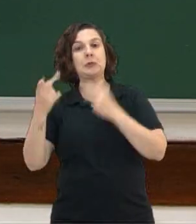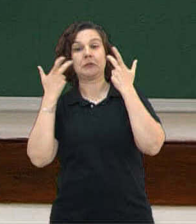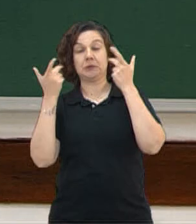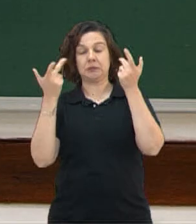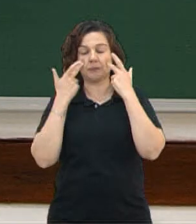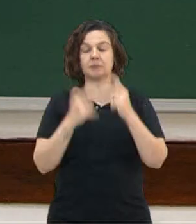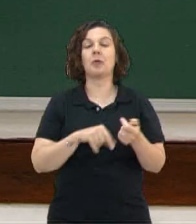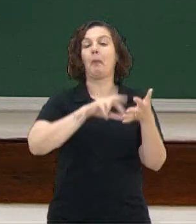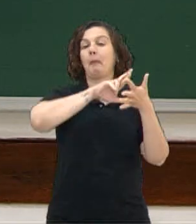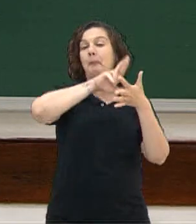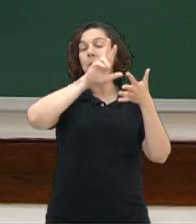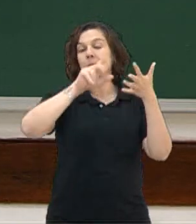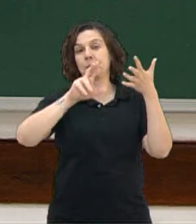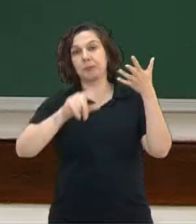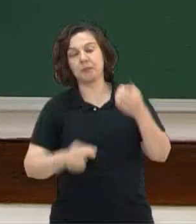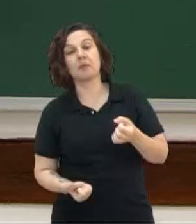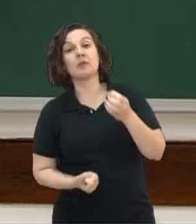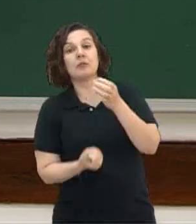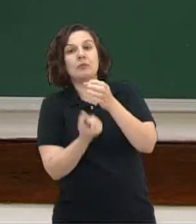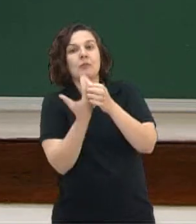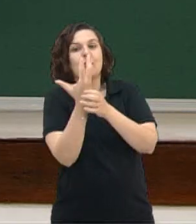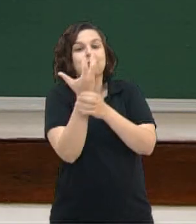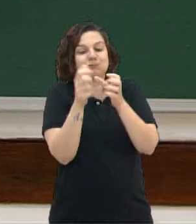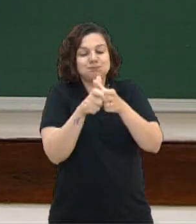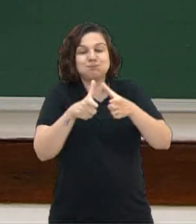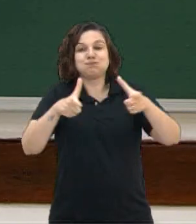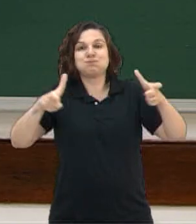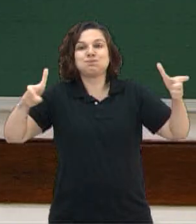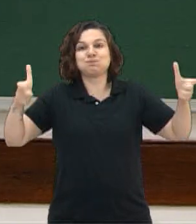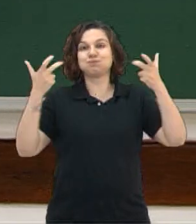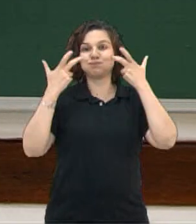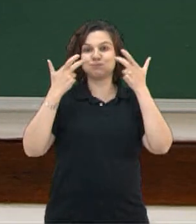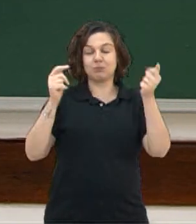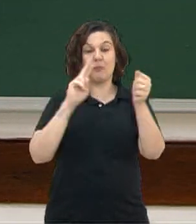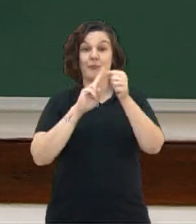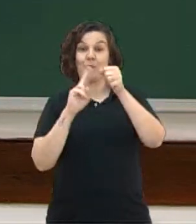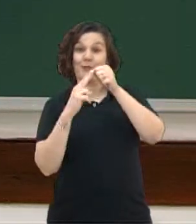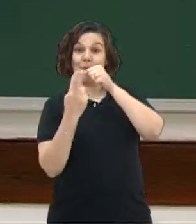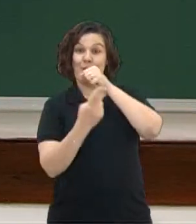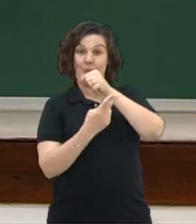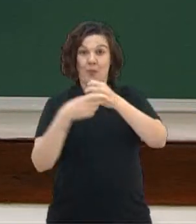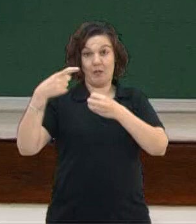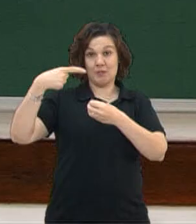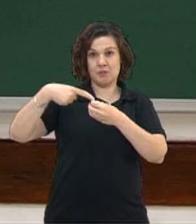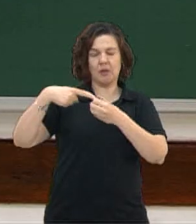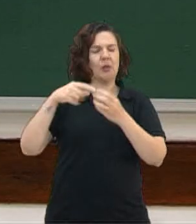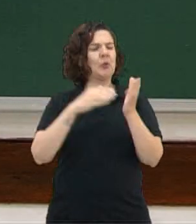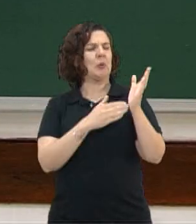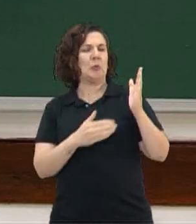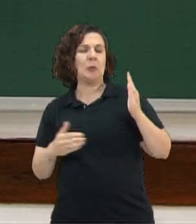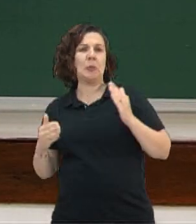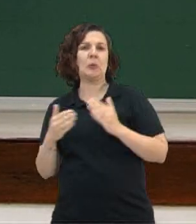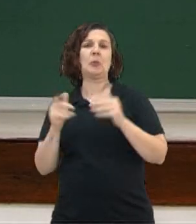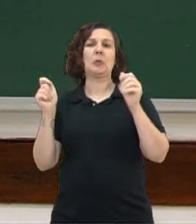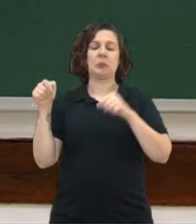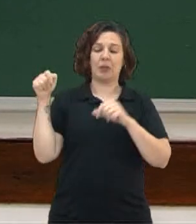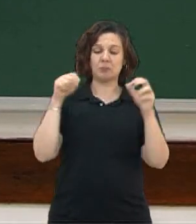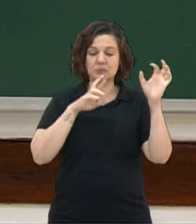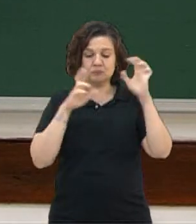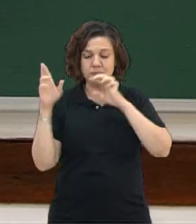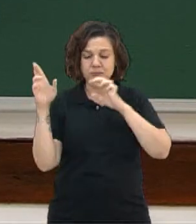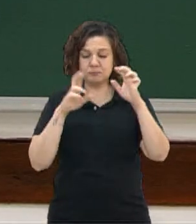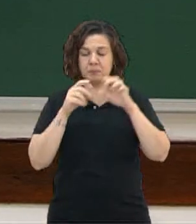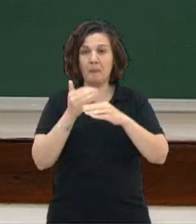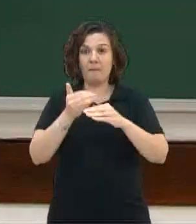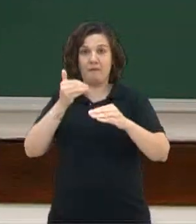uma infinidade de informações, crescimento urbano, enfim, o que você puder imaginar, a partir do sensoriamento remoto nós